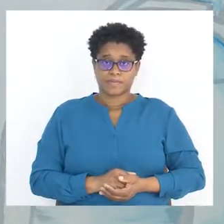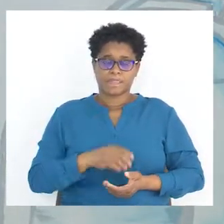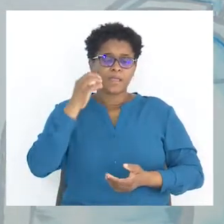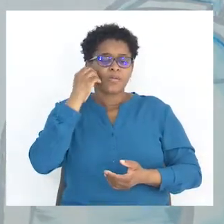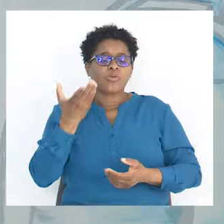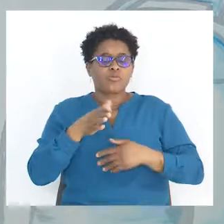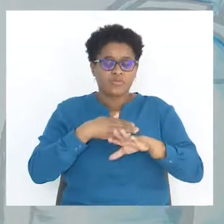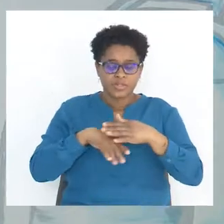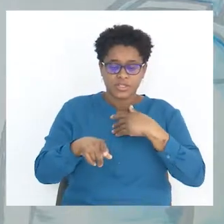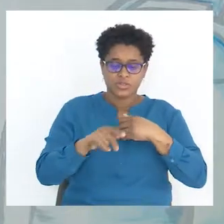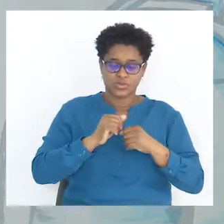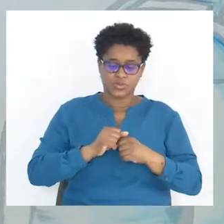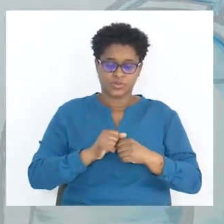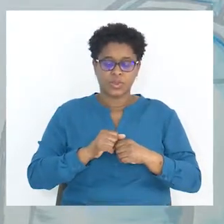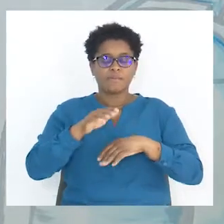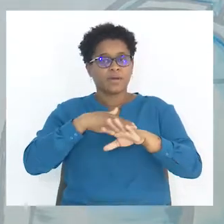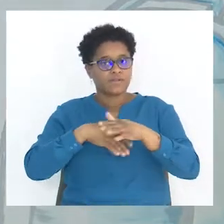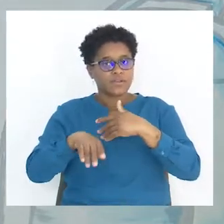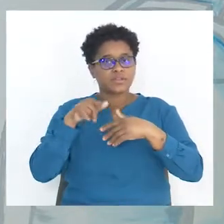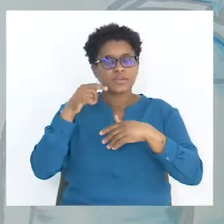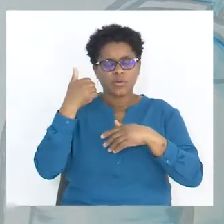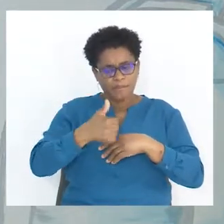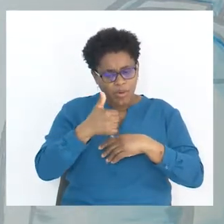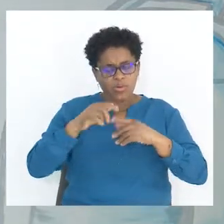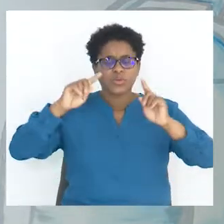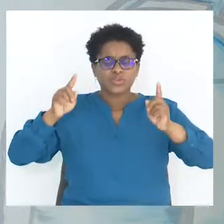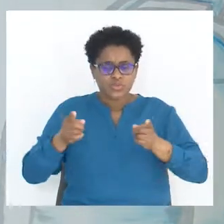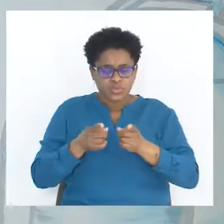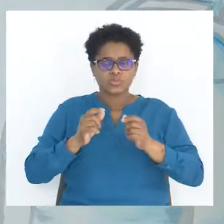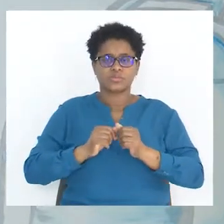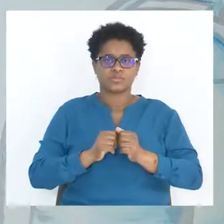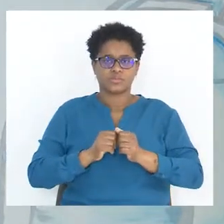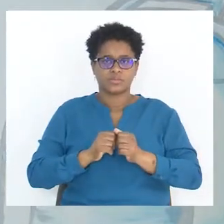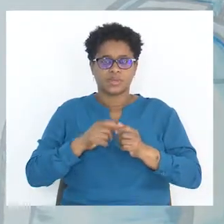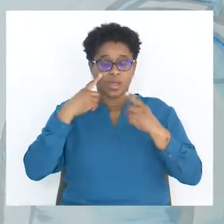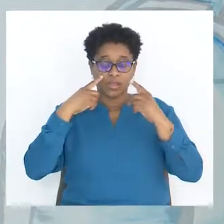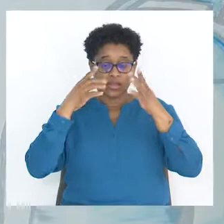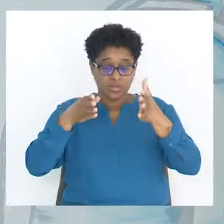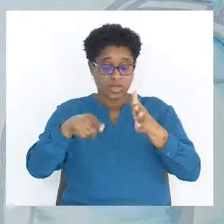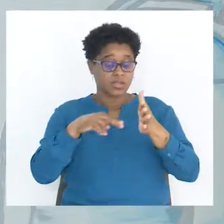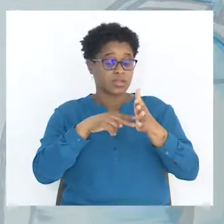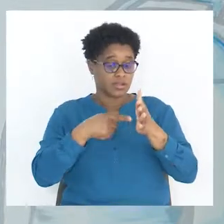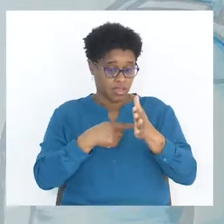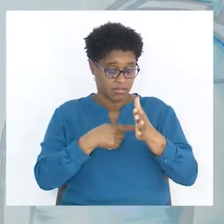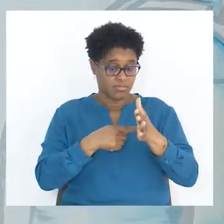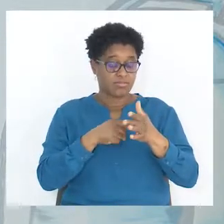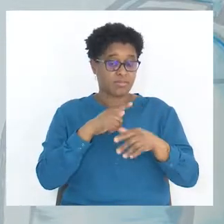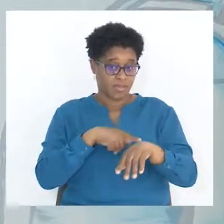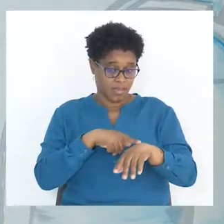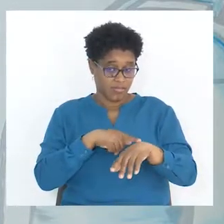E como fazer isto? Para fazeres um bom resumo, atenção que esta técnica requer